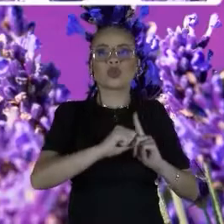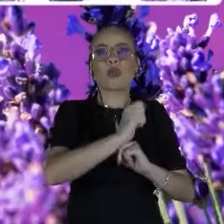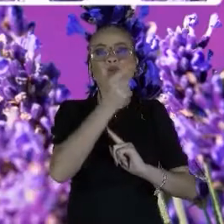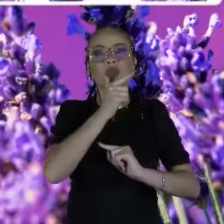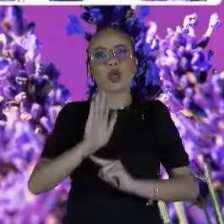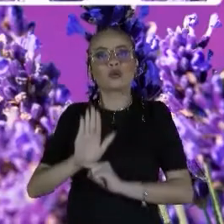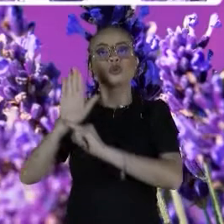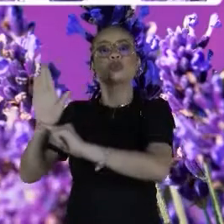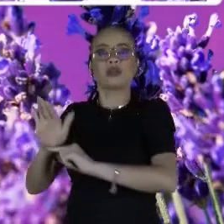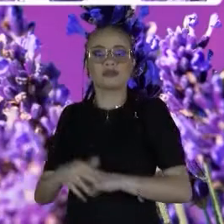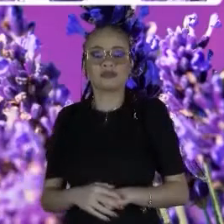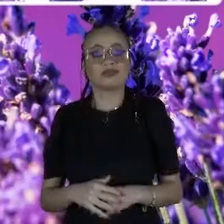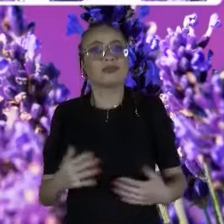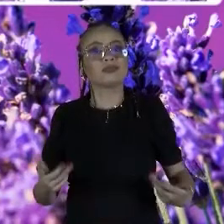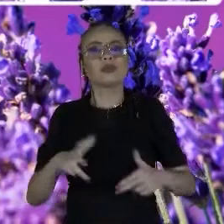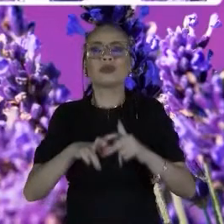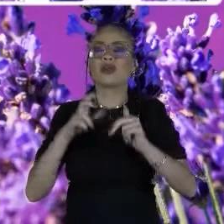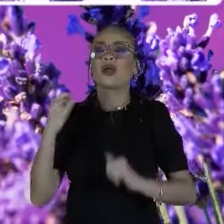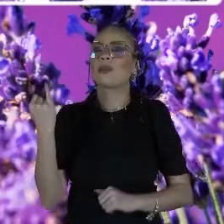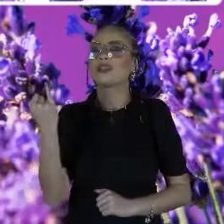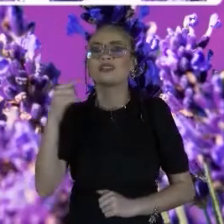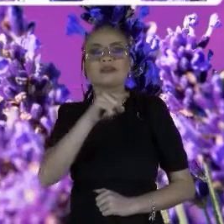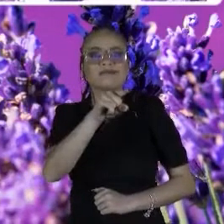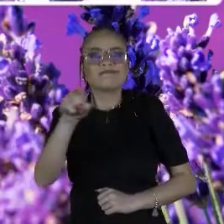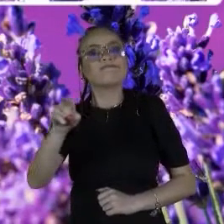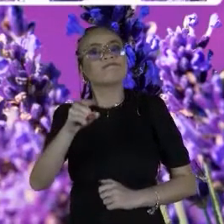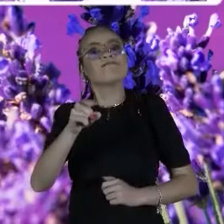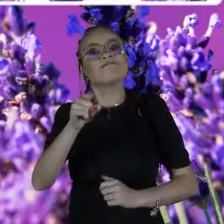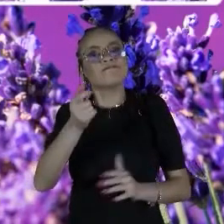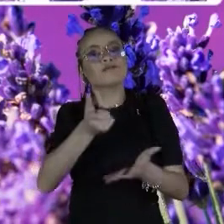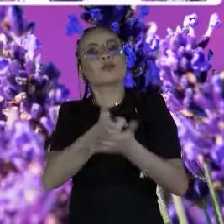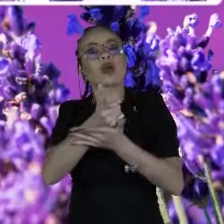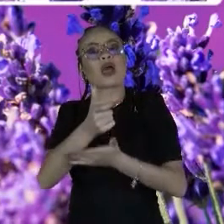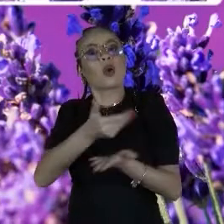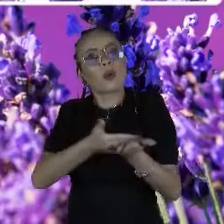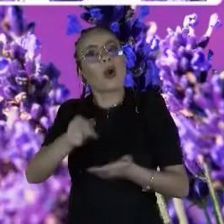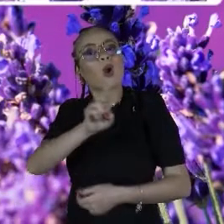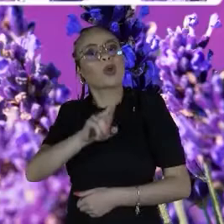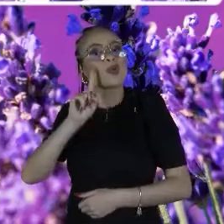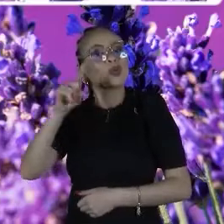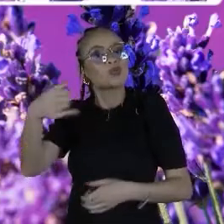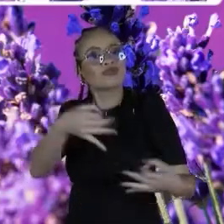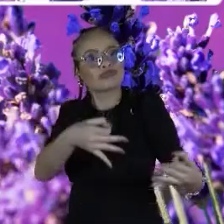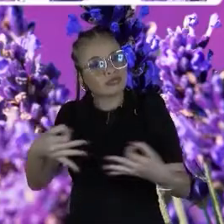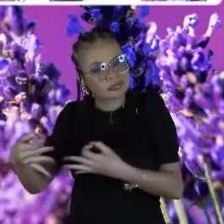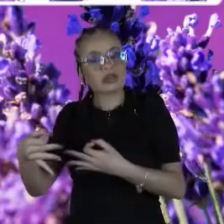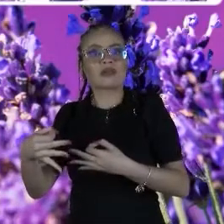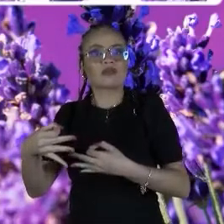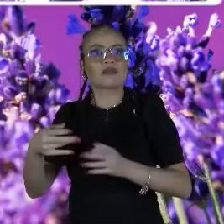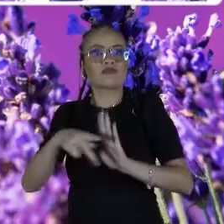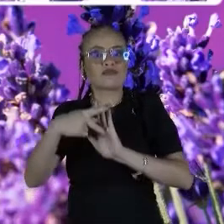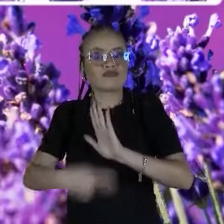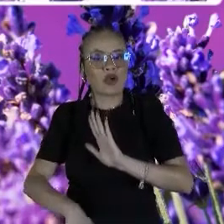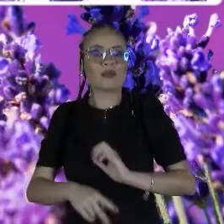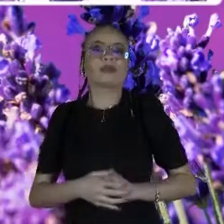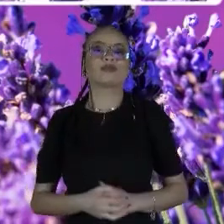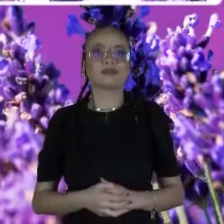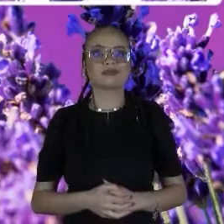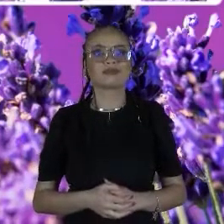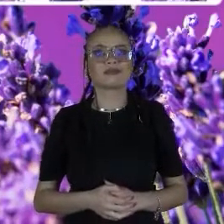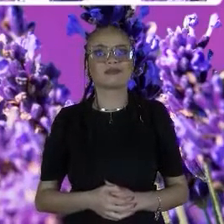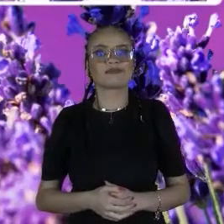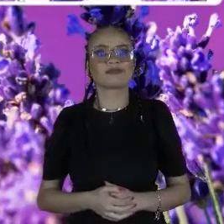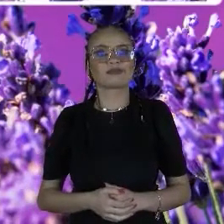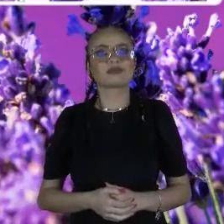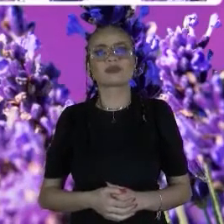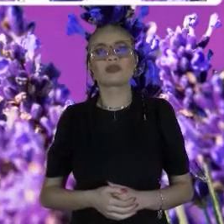consome um óleo essencial ou óleo essencial da terra tô falando um pouquinho